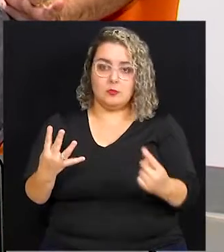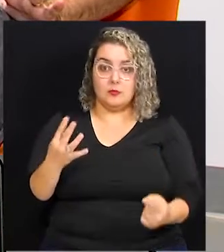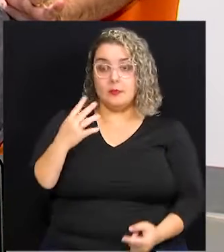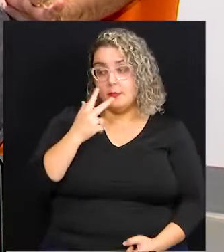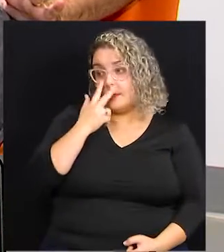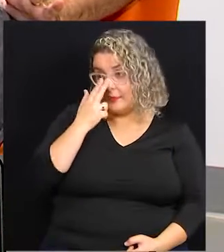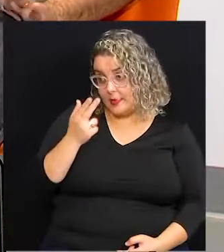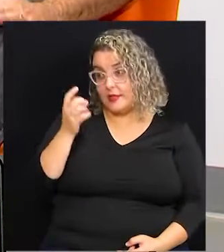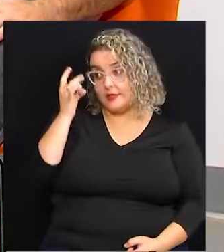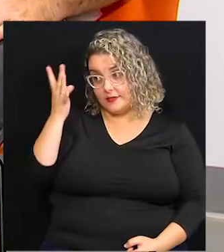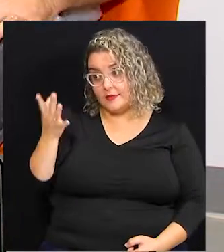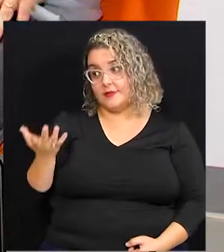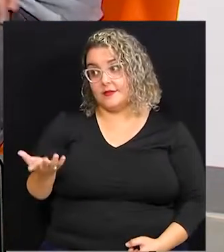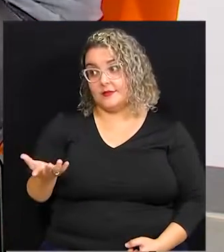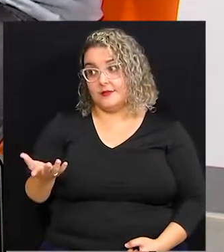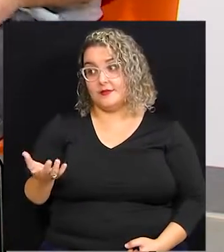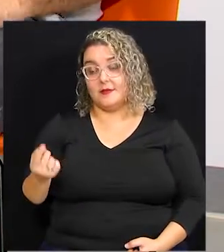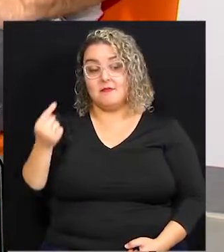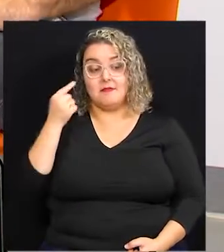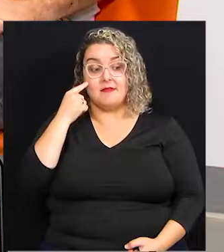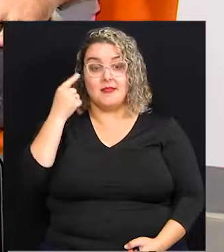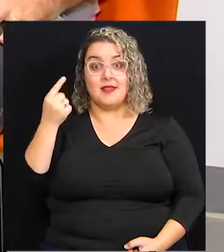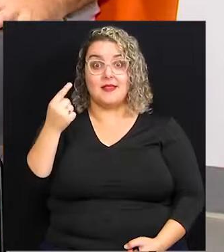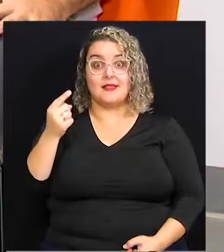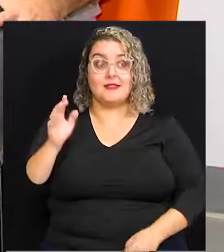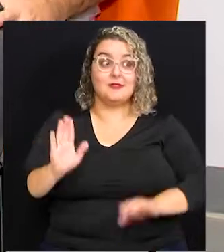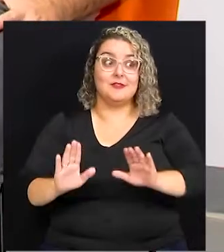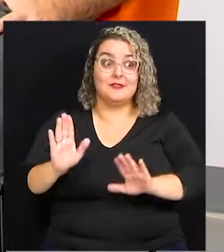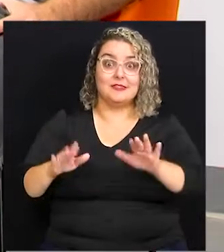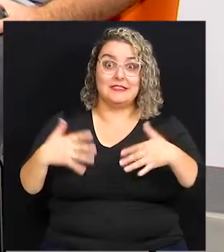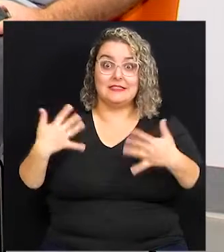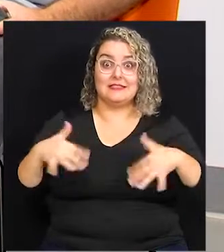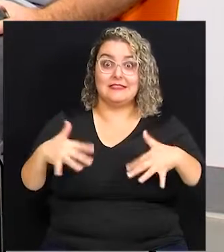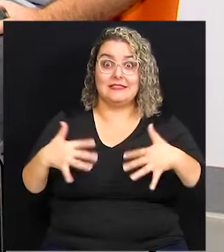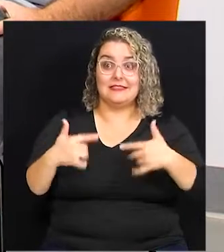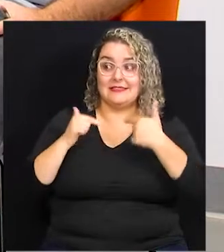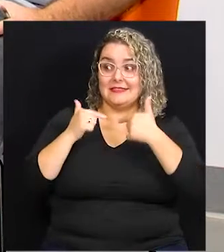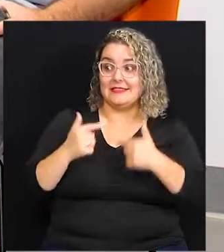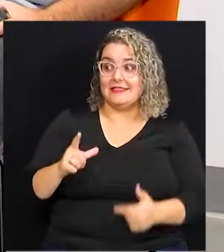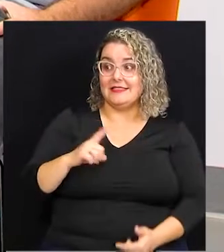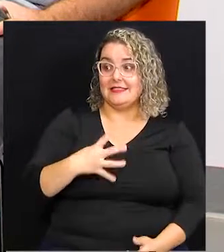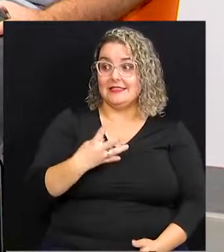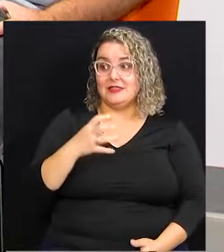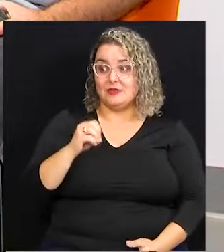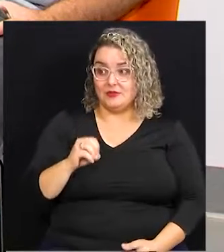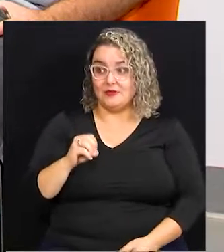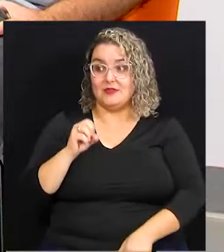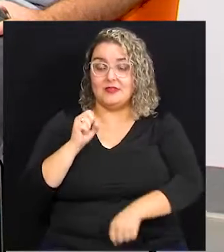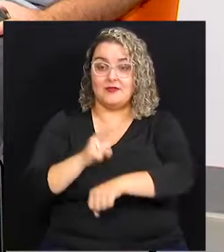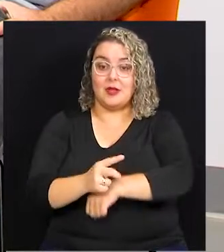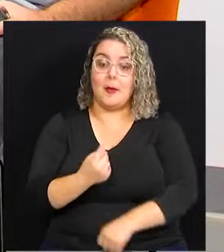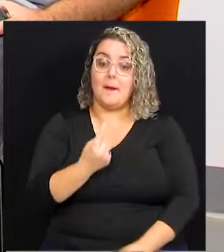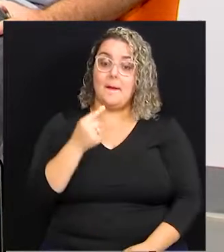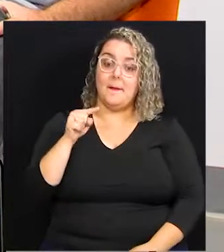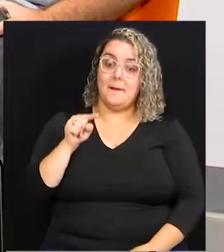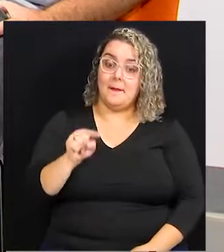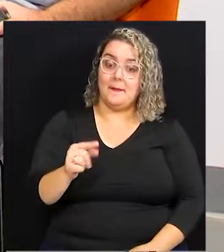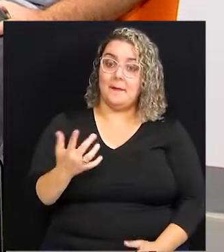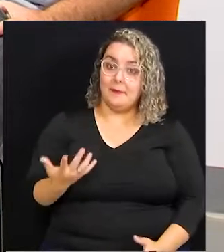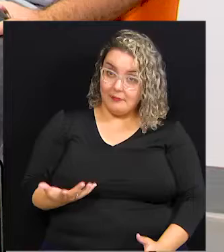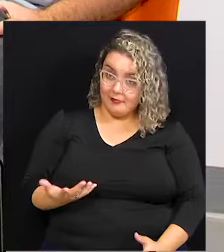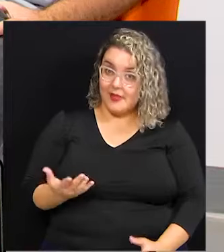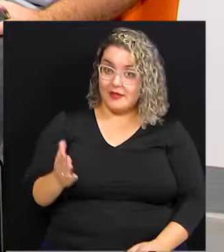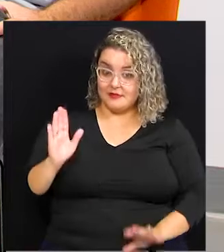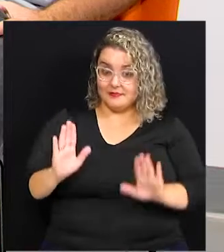Parece que é fácil daí. Parece que é fácil. Imagina os concorrentes. Aqui nós tivemos, para 40 vagas, 1.000 candidatos. Uhum. Então foi